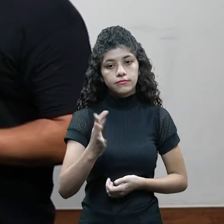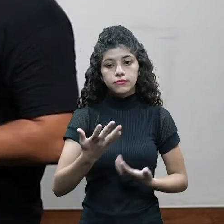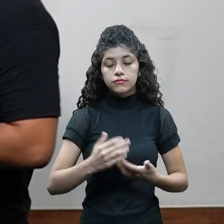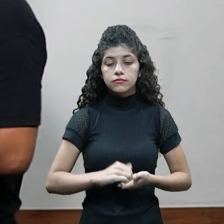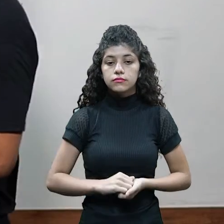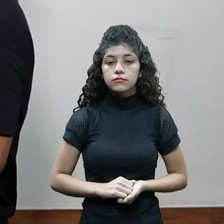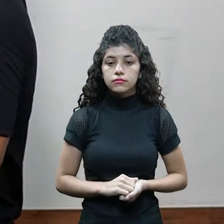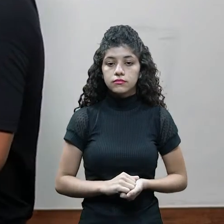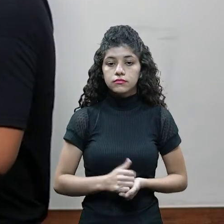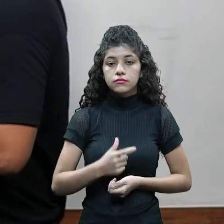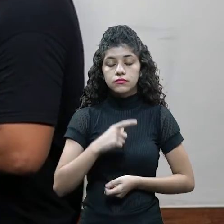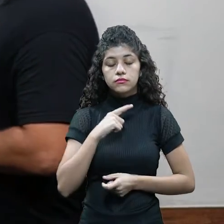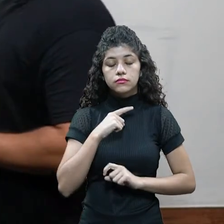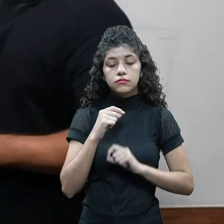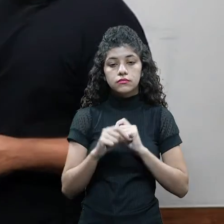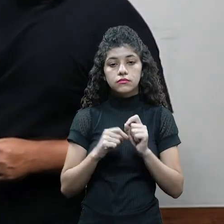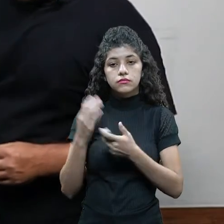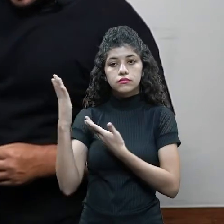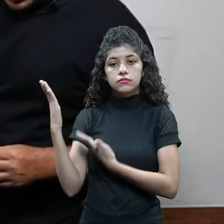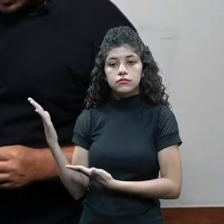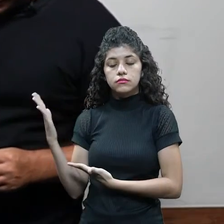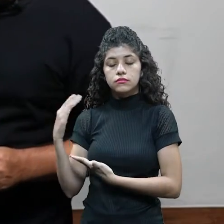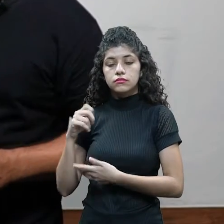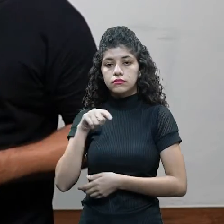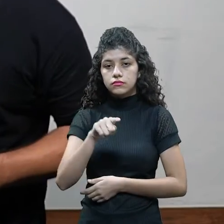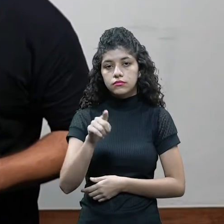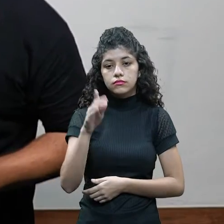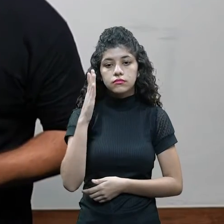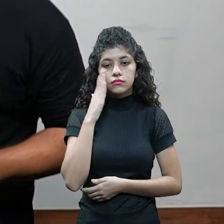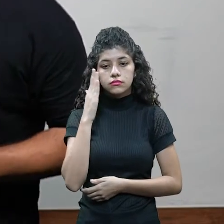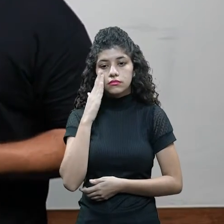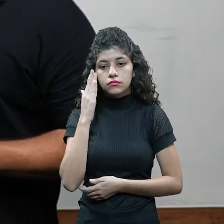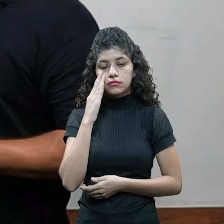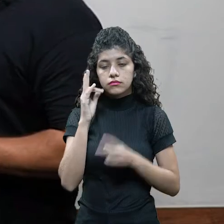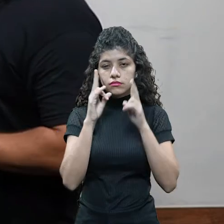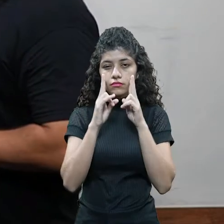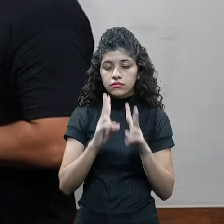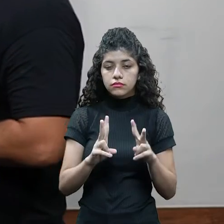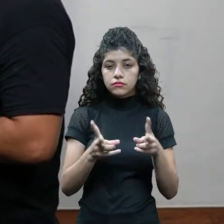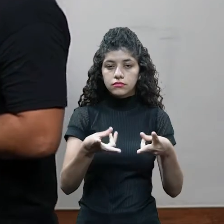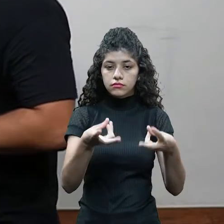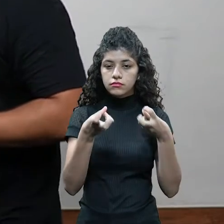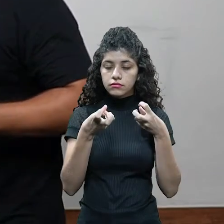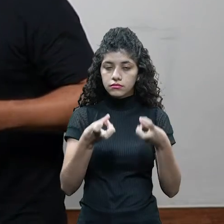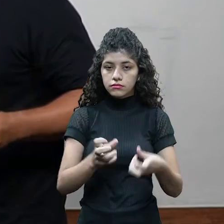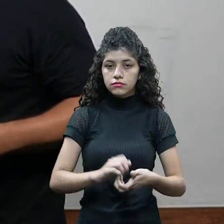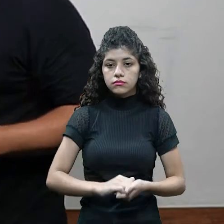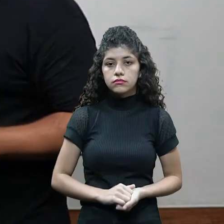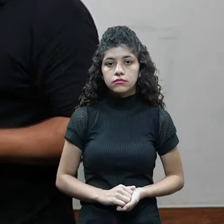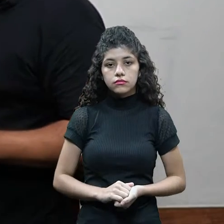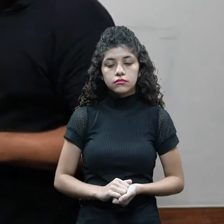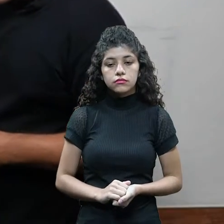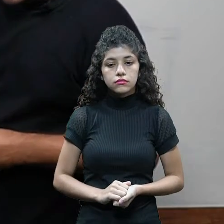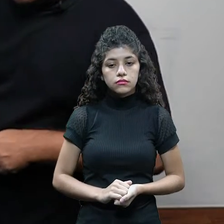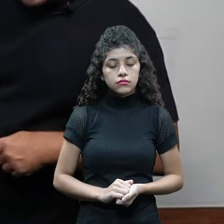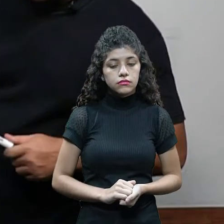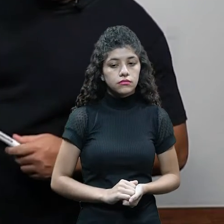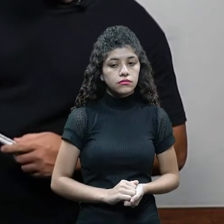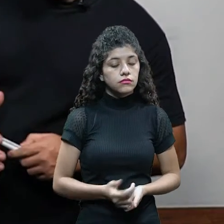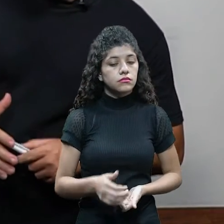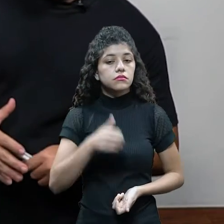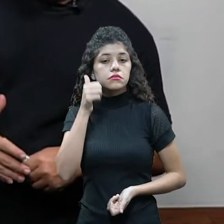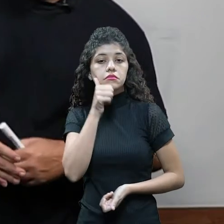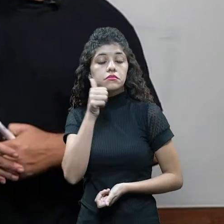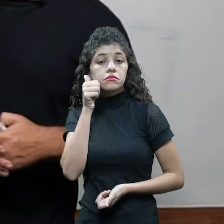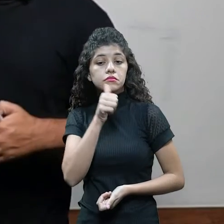porcentagem. E aí eu trago uma seguinte questão, né, para vocês escutarem daí. Muito simples. Vamos supor que uma determinada